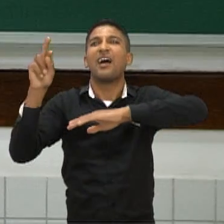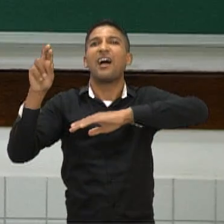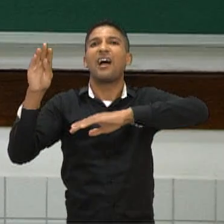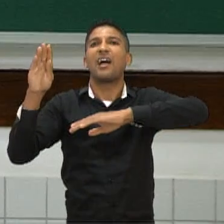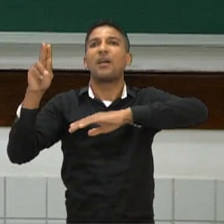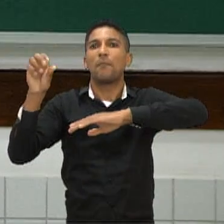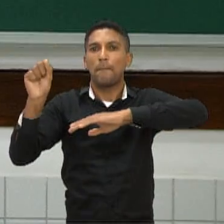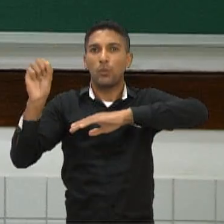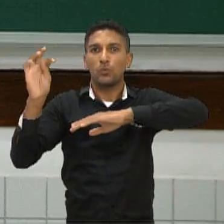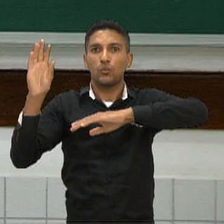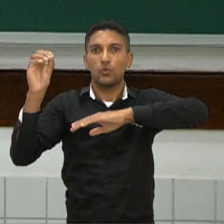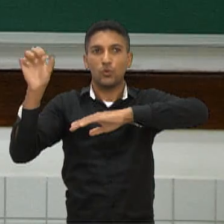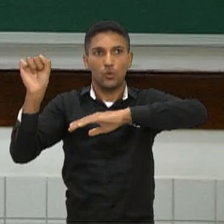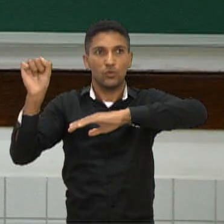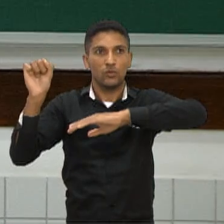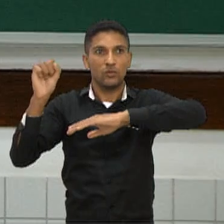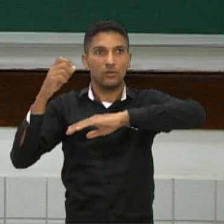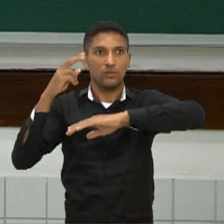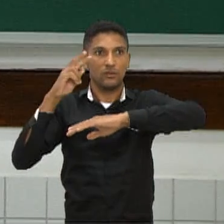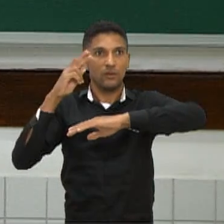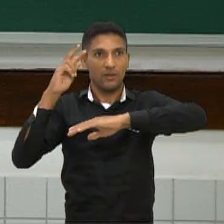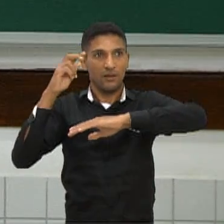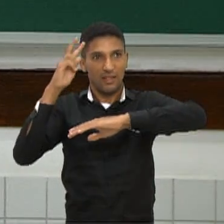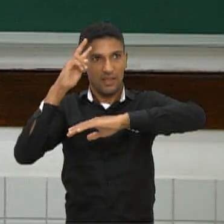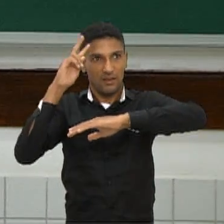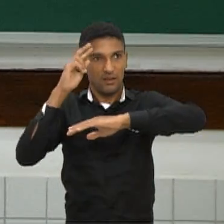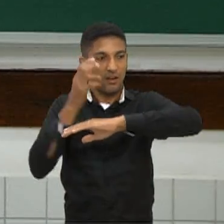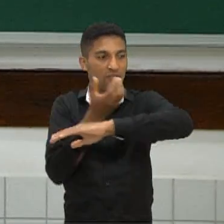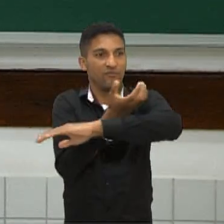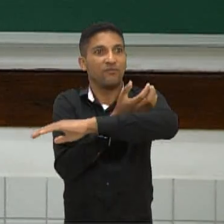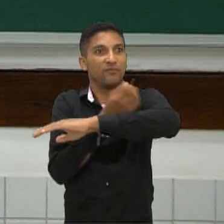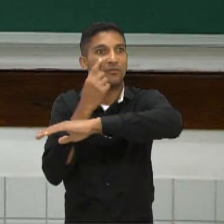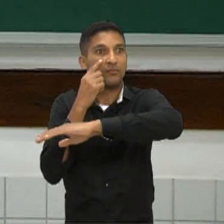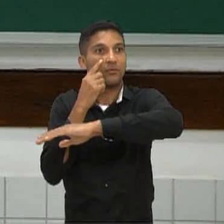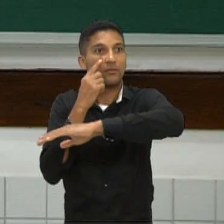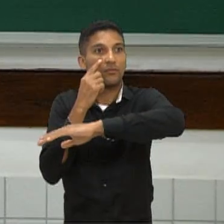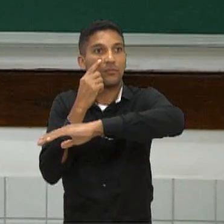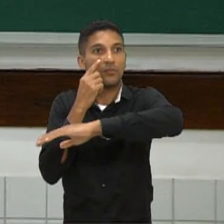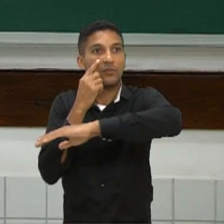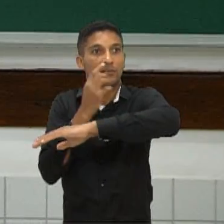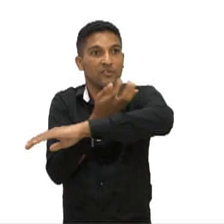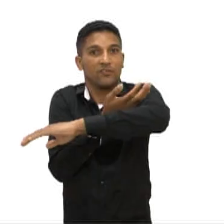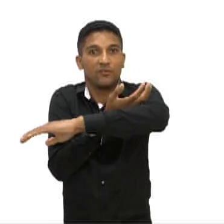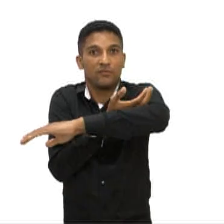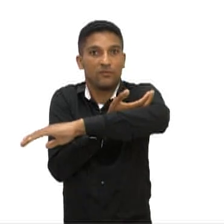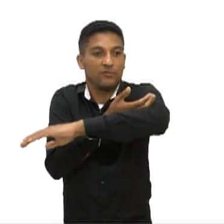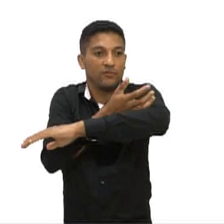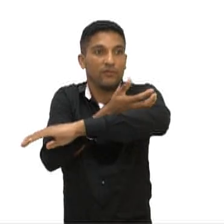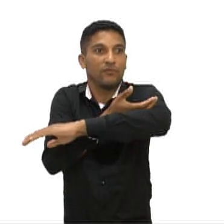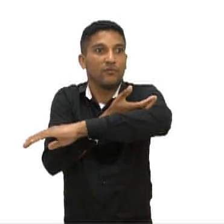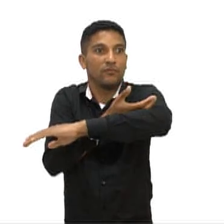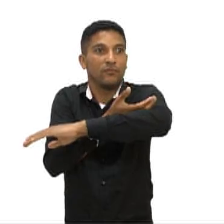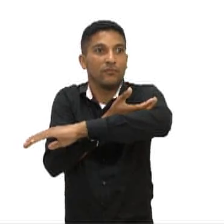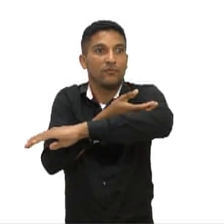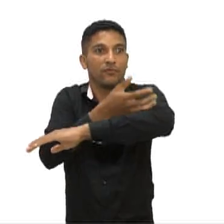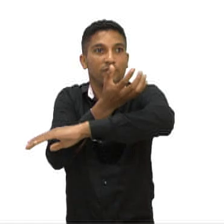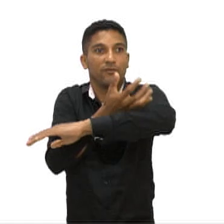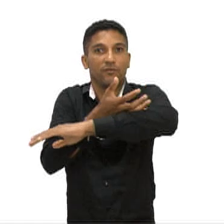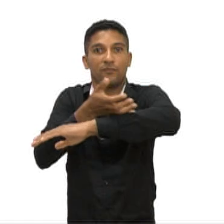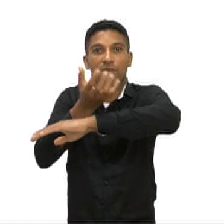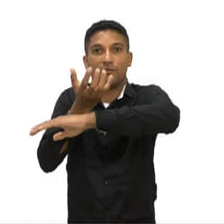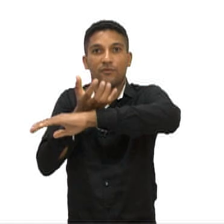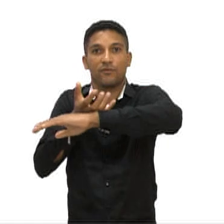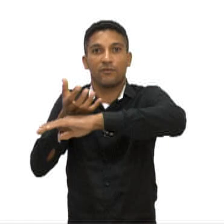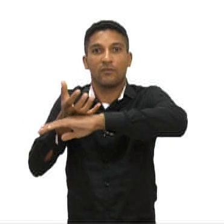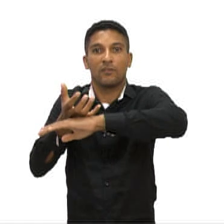esparsos, lembrem lá, separados, eles não estão muito juntos um do outro. Quando eu falo de arbustos, vegetação